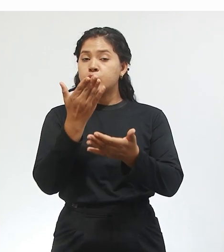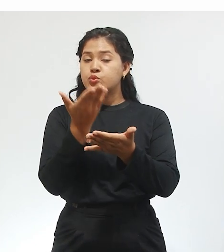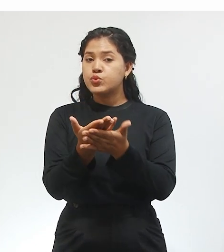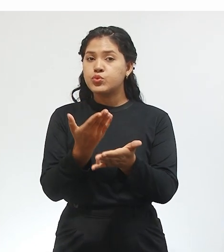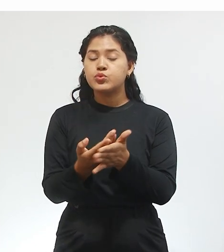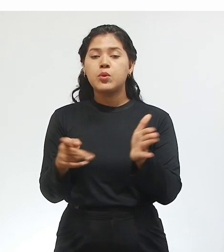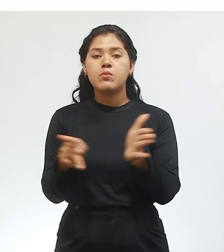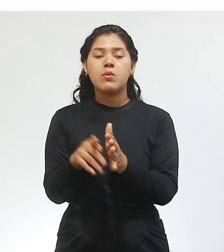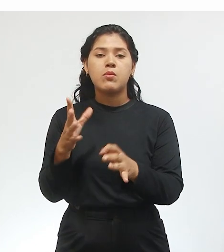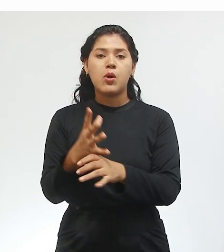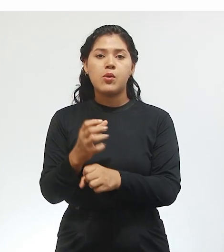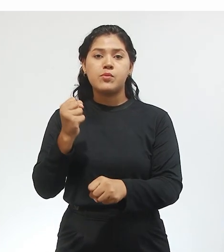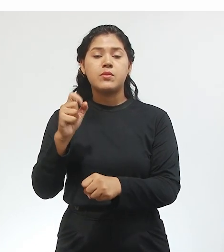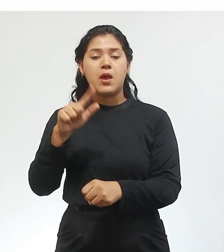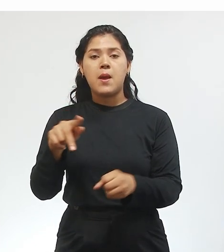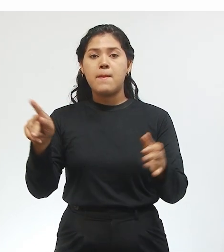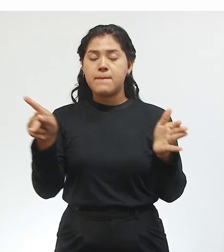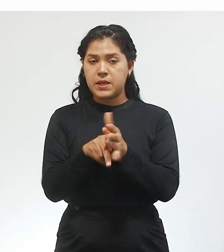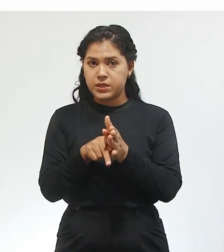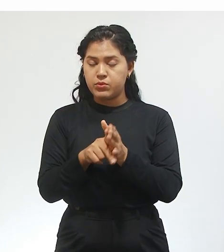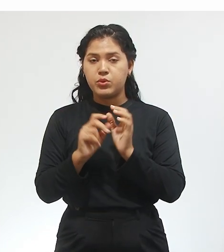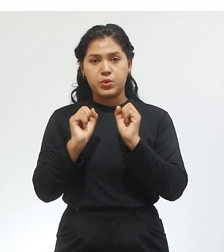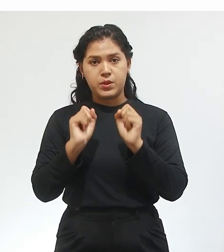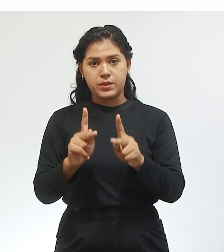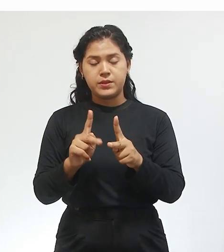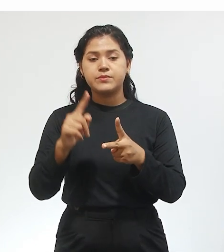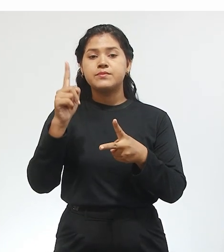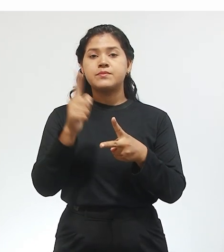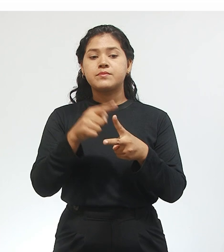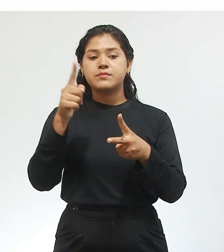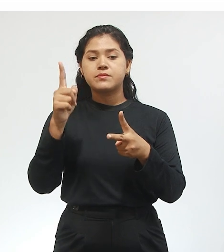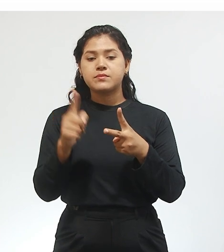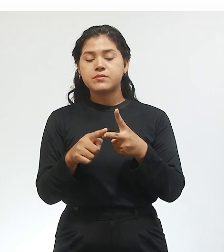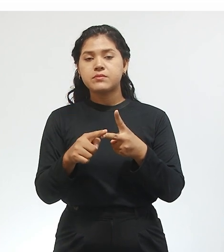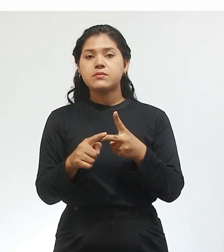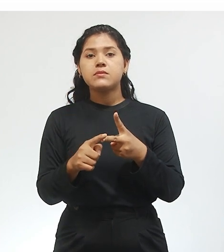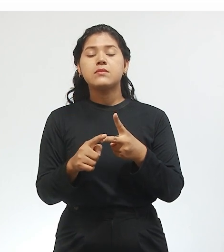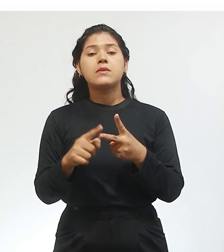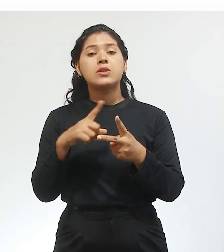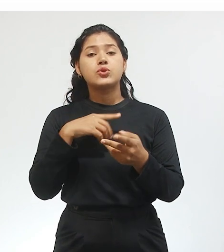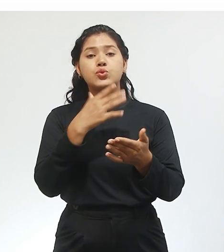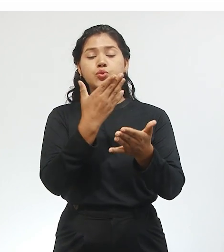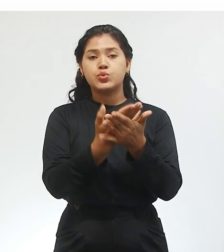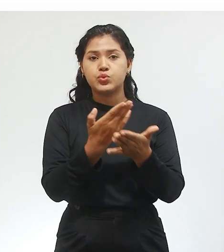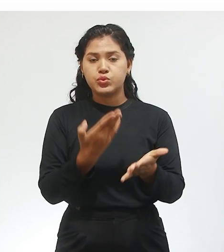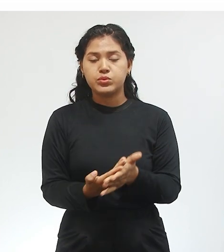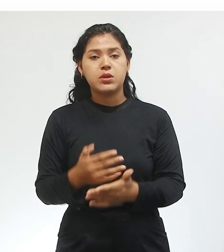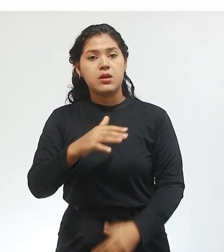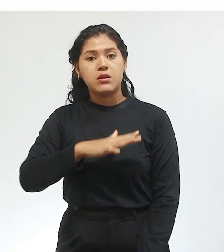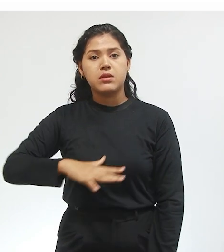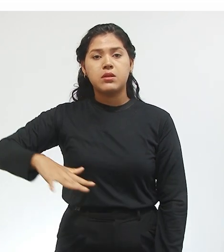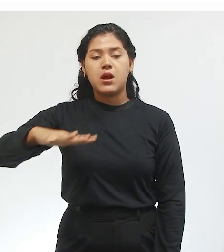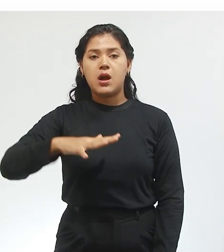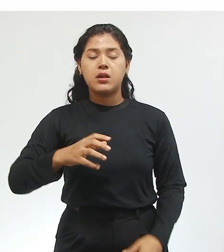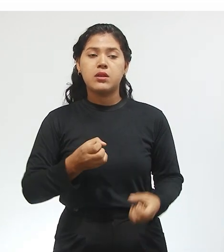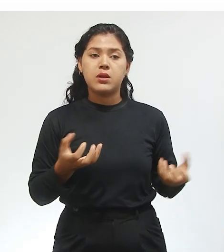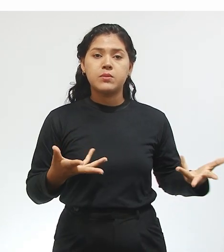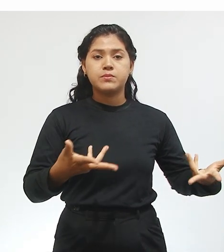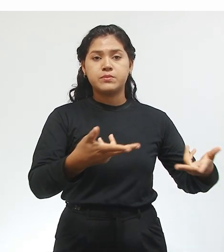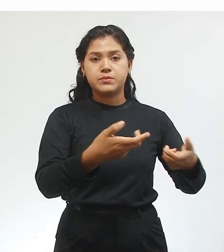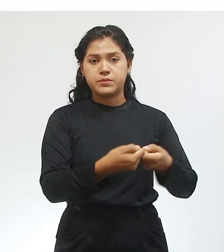contabilidade é o quê? O patrimônio, já sabemos disso. E ele vai ser estudado tanto seus aspectos quantitativos